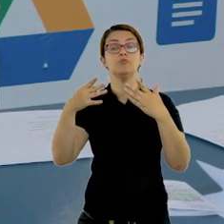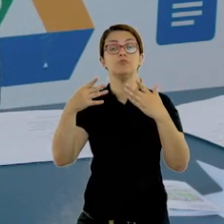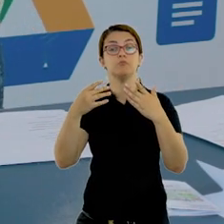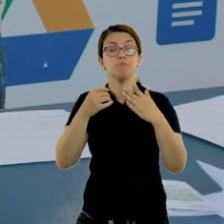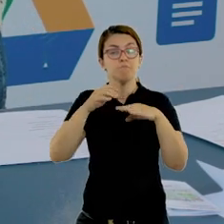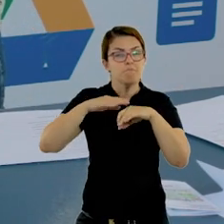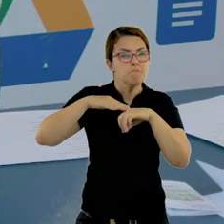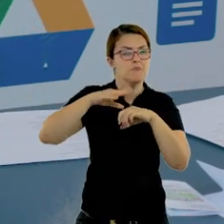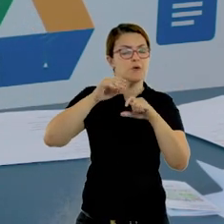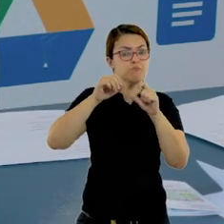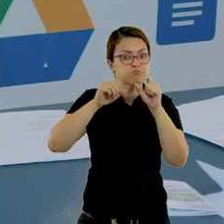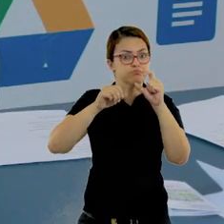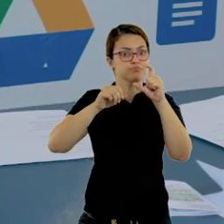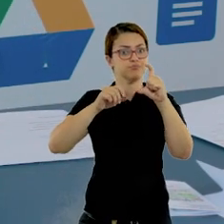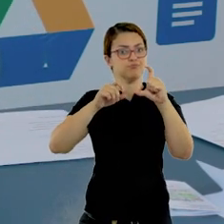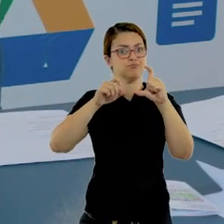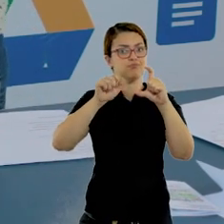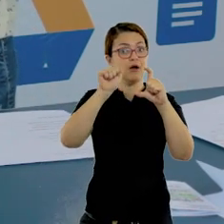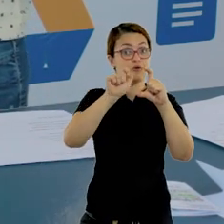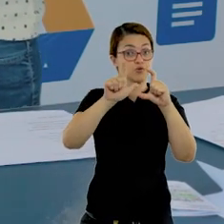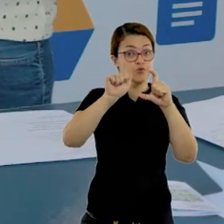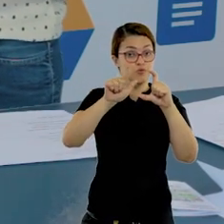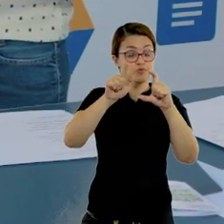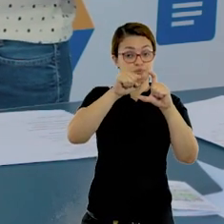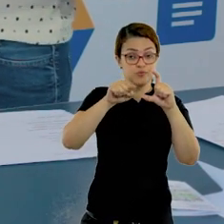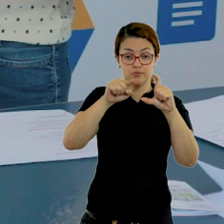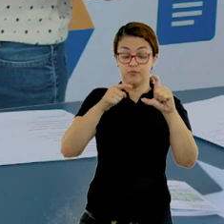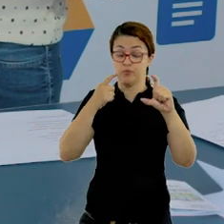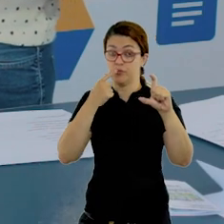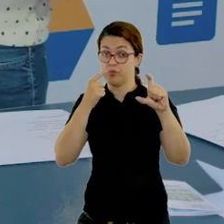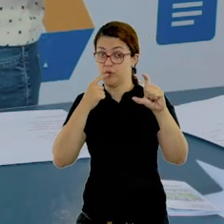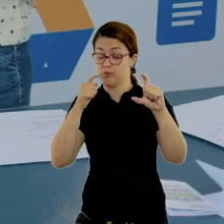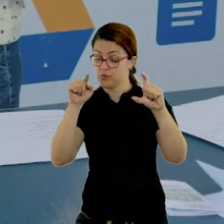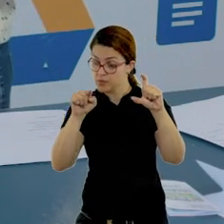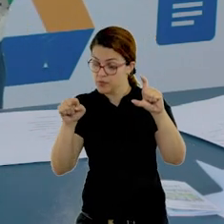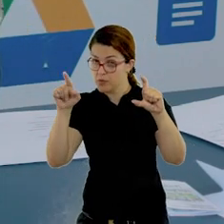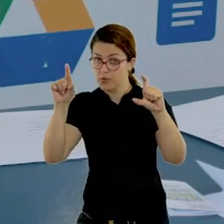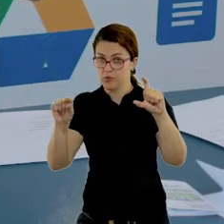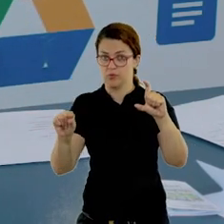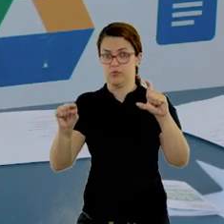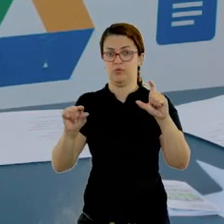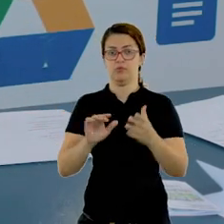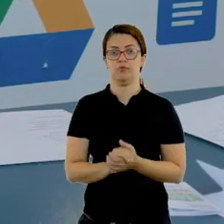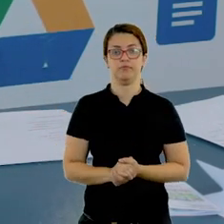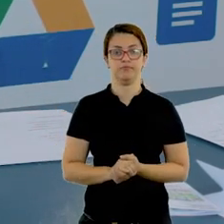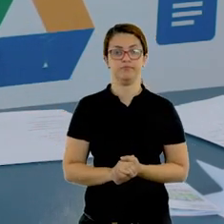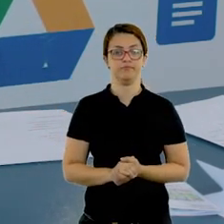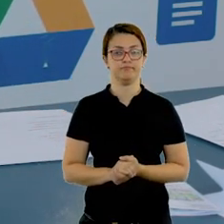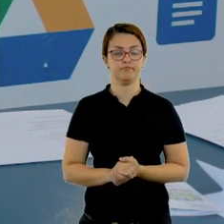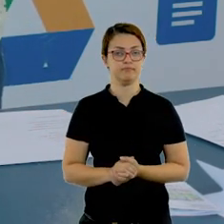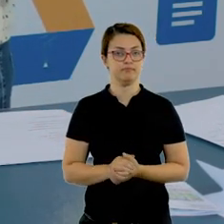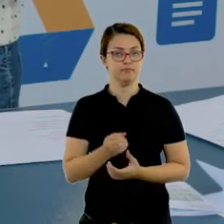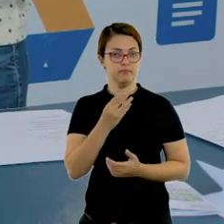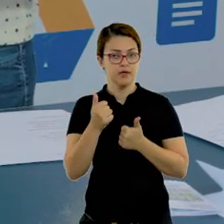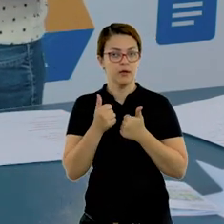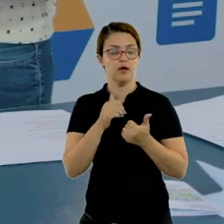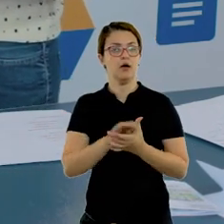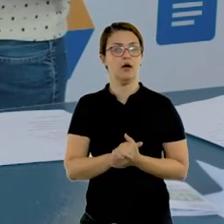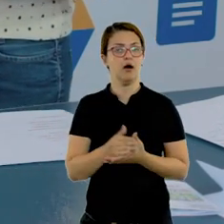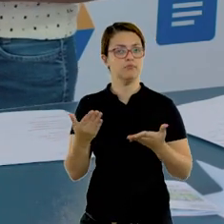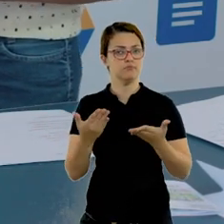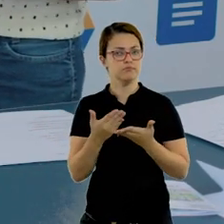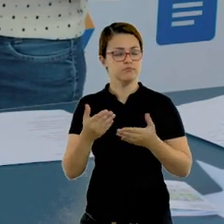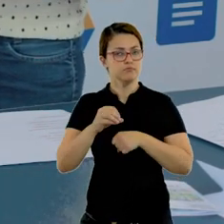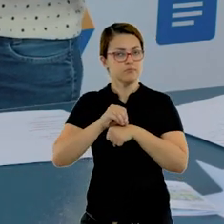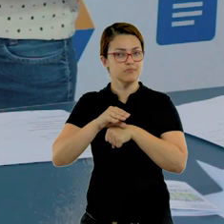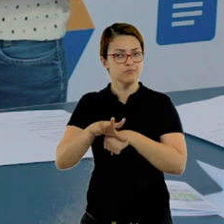localizar qual é o maior número. Circula ele de azul. Menor número, circula ele de vermelho, tá bom? Bem, e agora